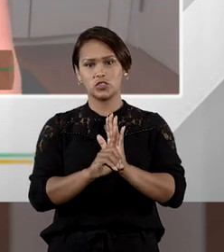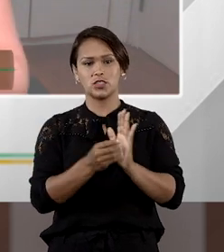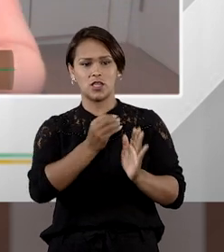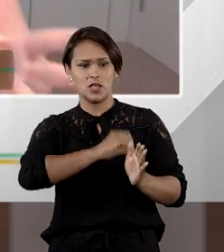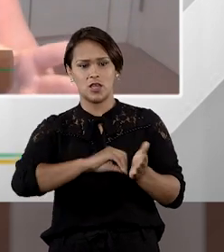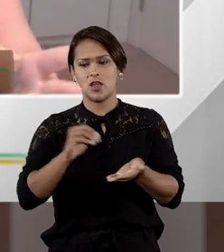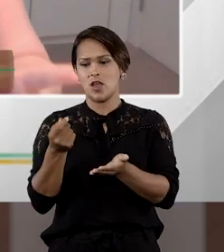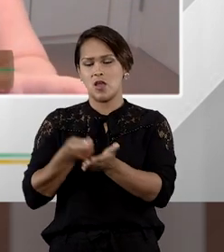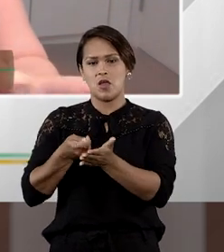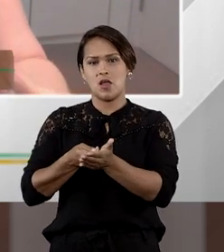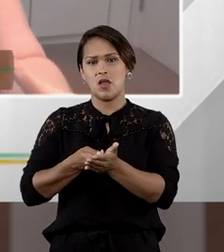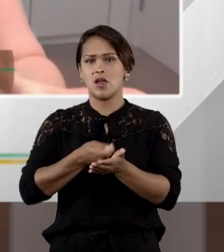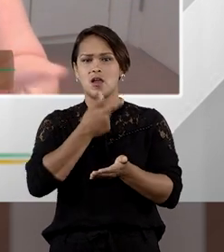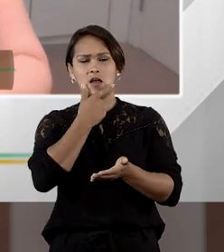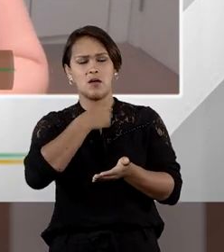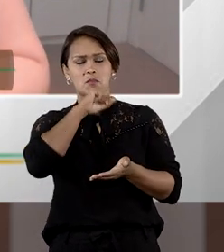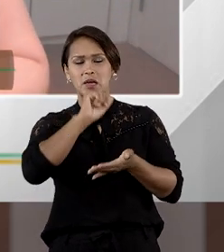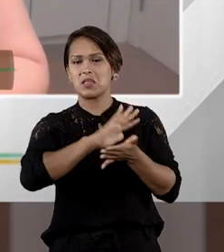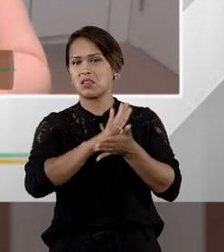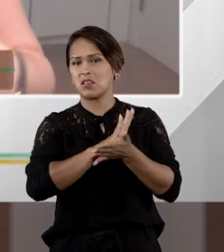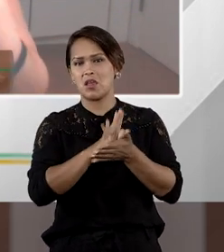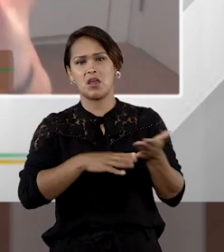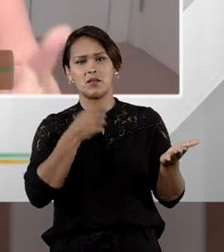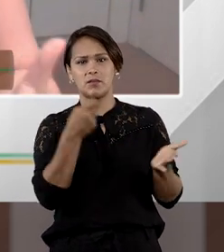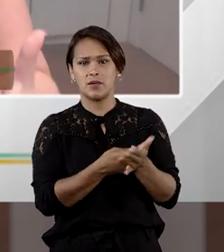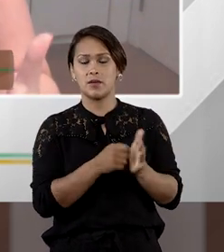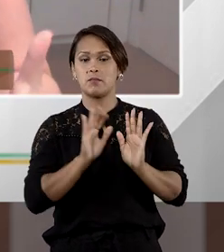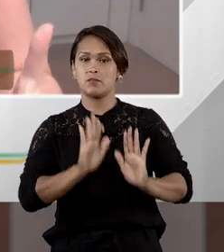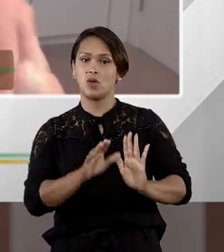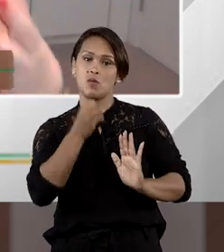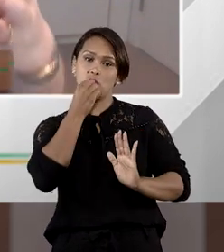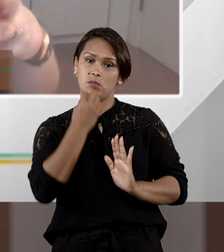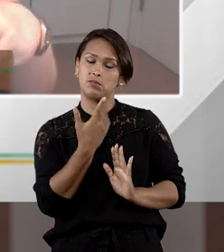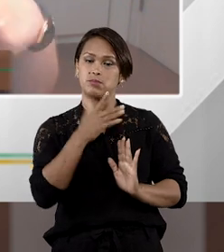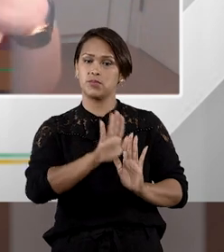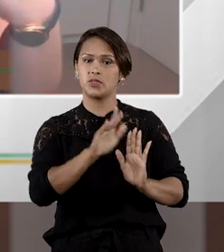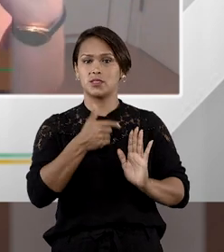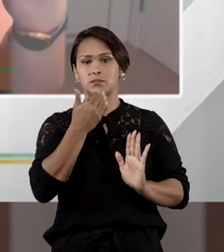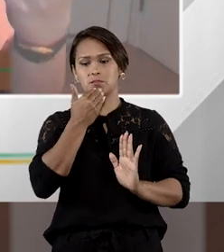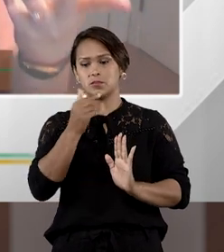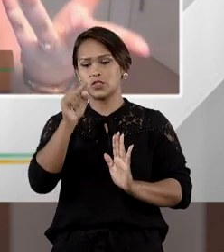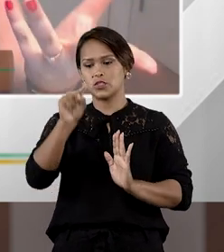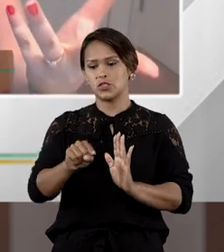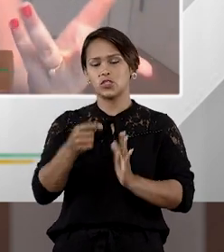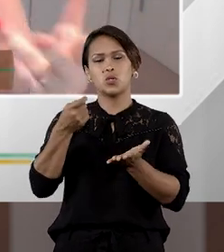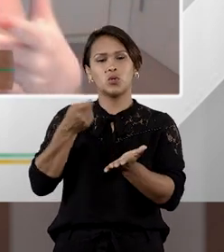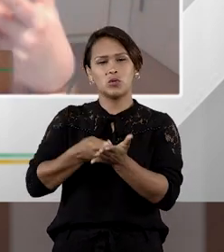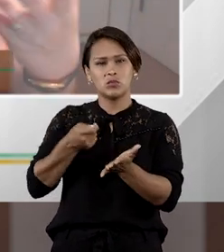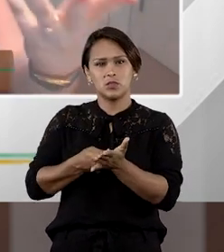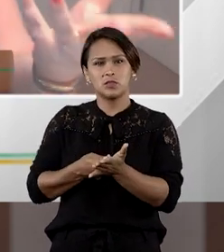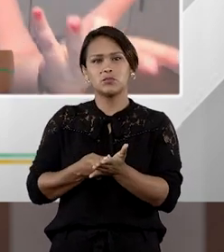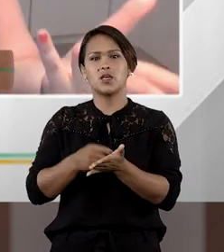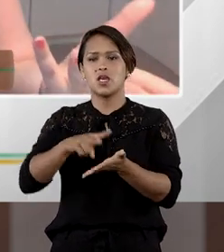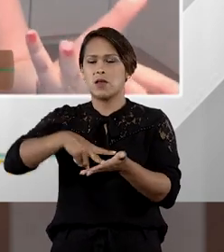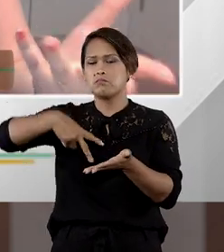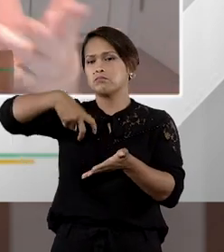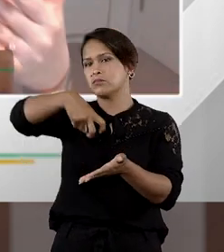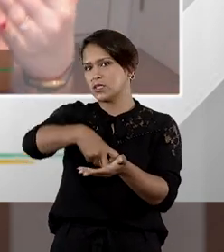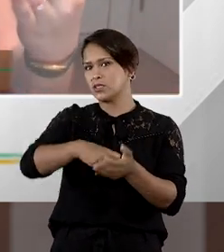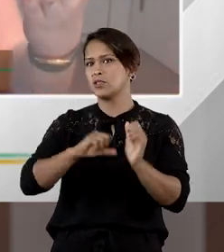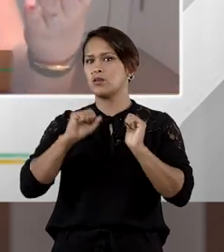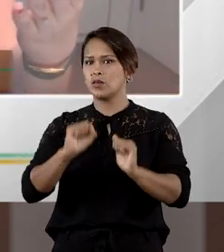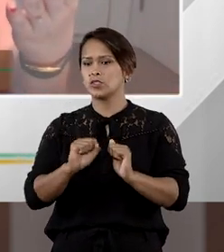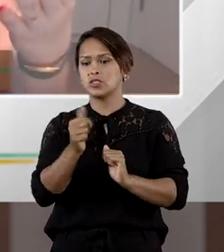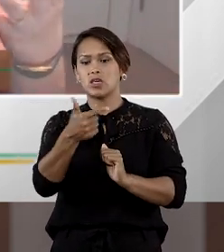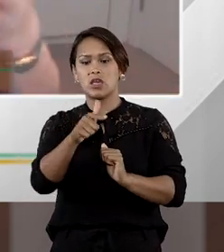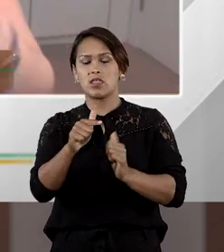mínimo, mas o pai não paga de jeito nenhum. Bom, podemos então pedir aí o cumprimento sob pena de prisão, já